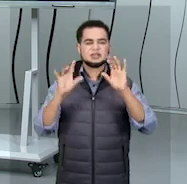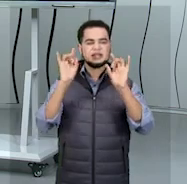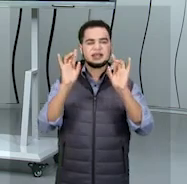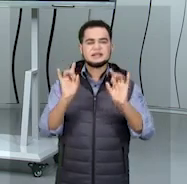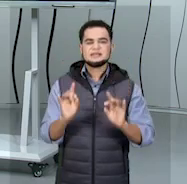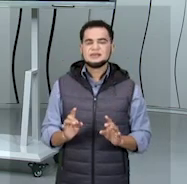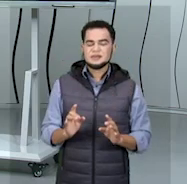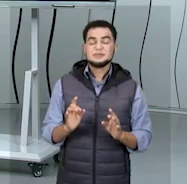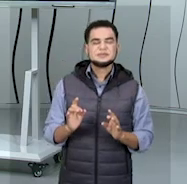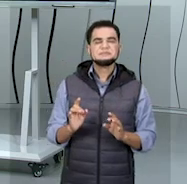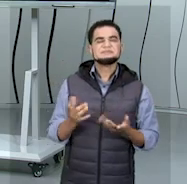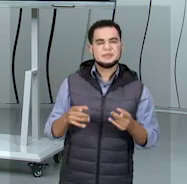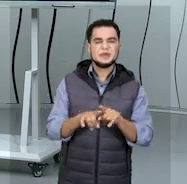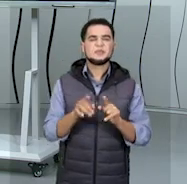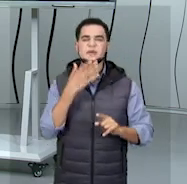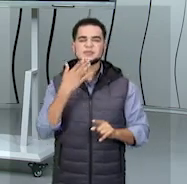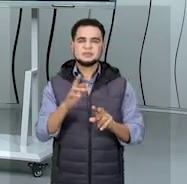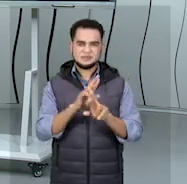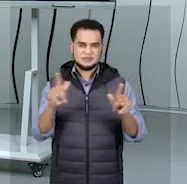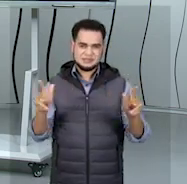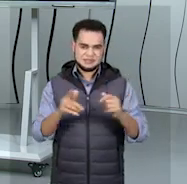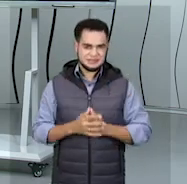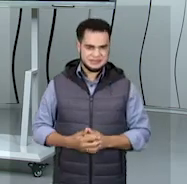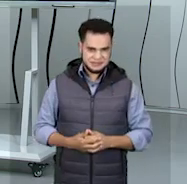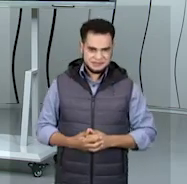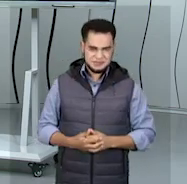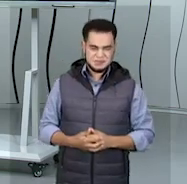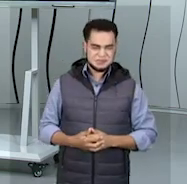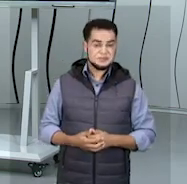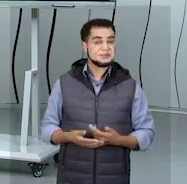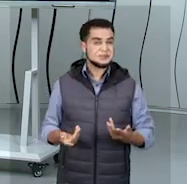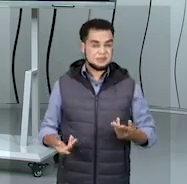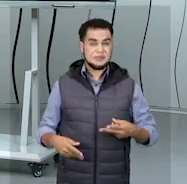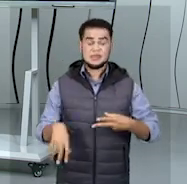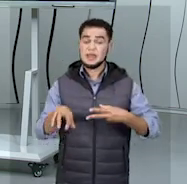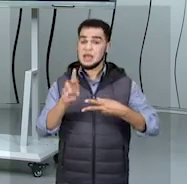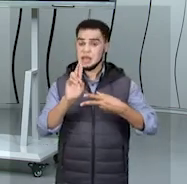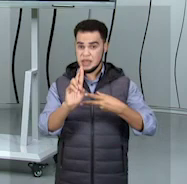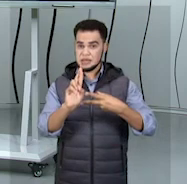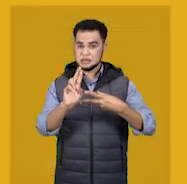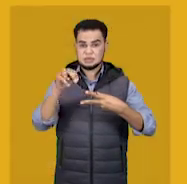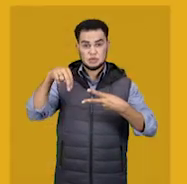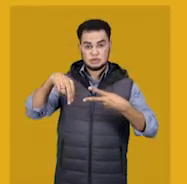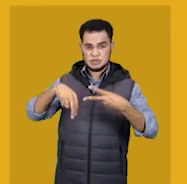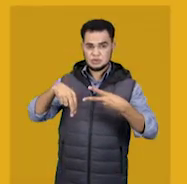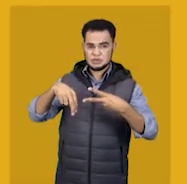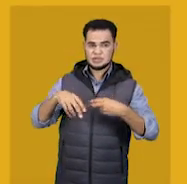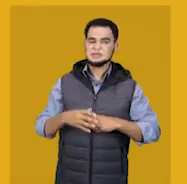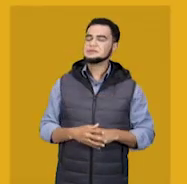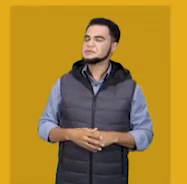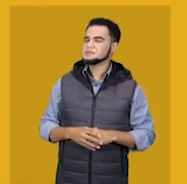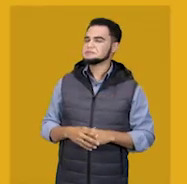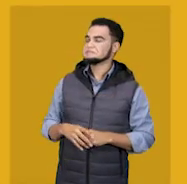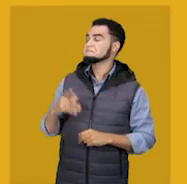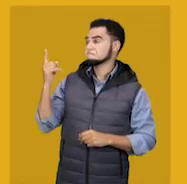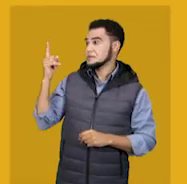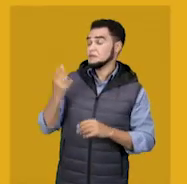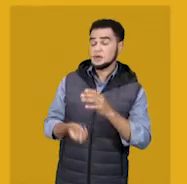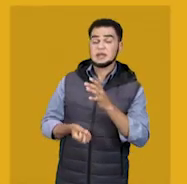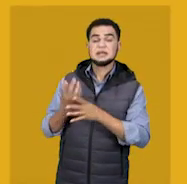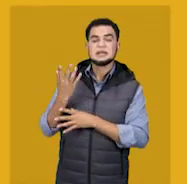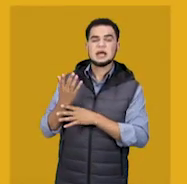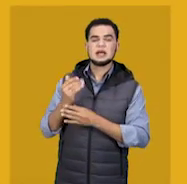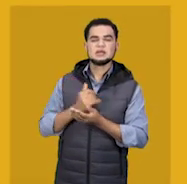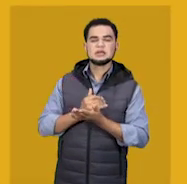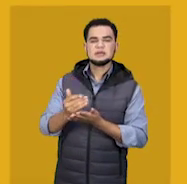as diferenças entre elas. Bom, o realismo e o naturalismo foram iniciados no Brasil em